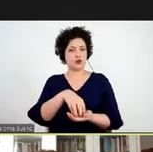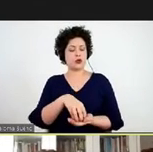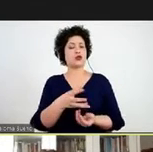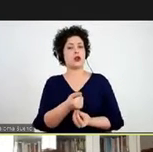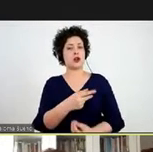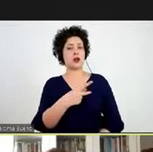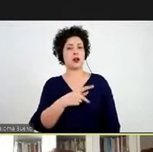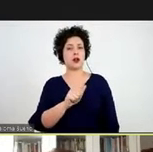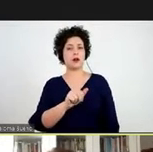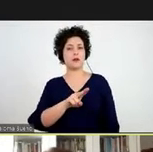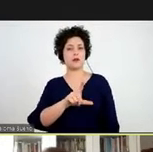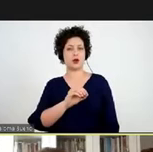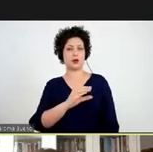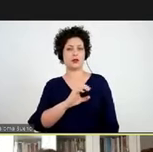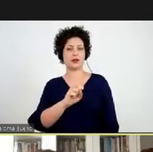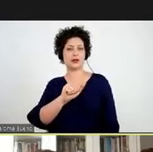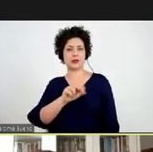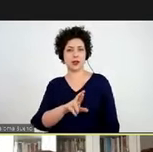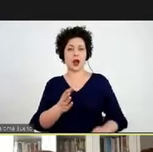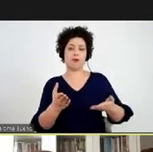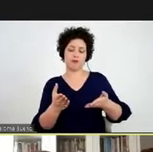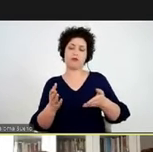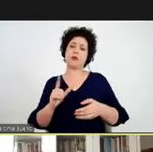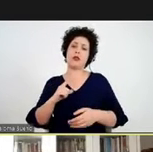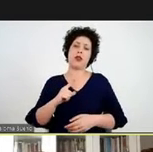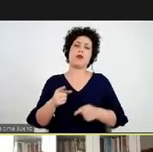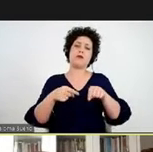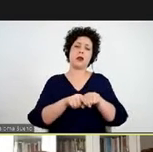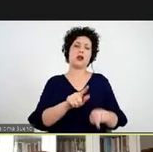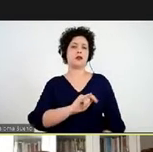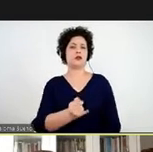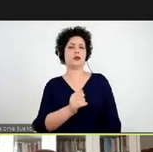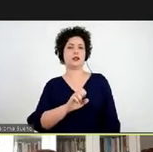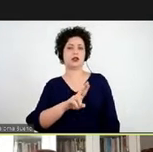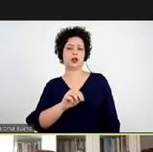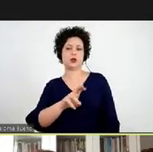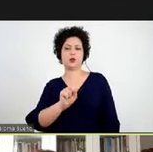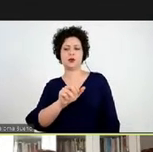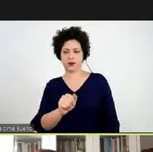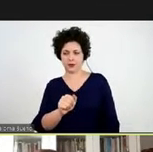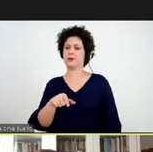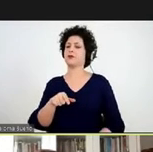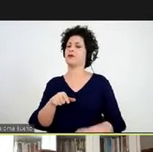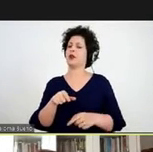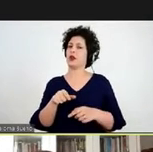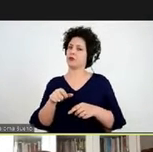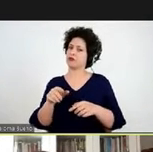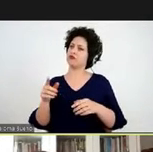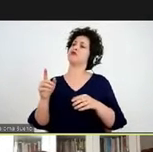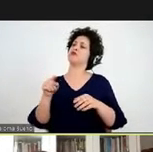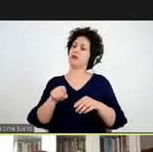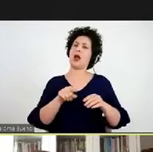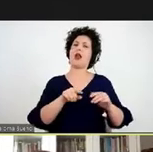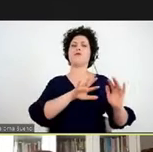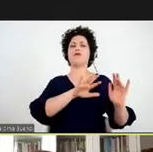César Magalhães, tendo à frente a Jerusa, criou e ocupou essa capela de Santa Luzia. Eu peço